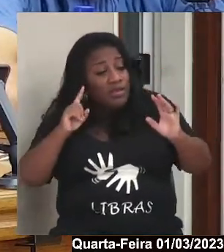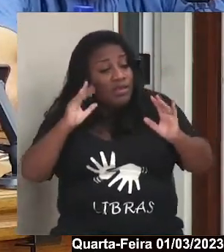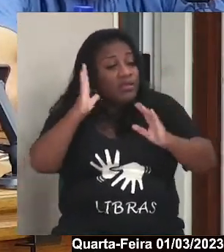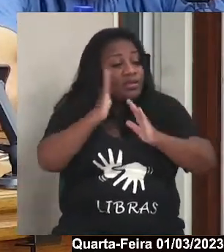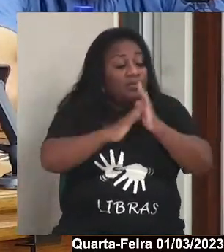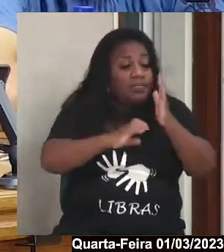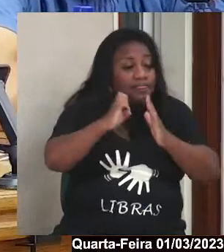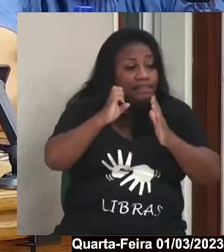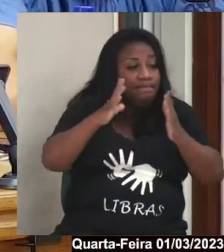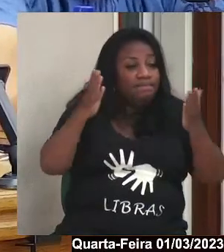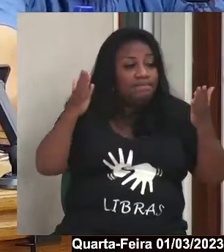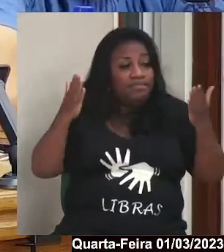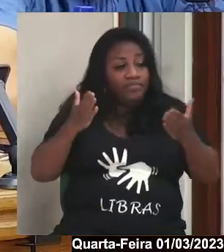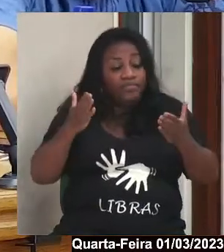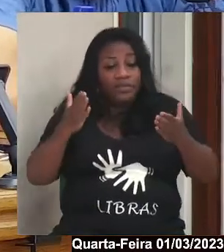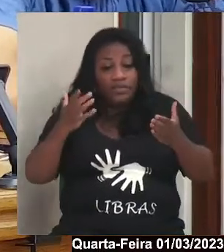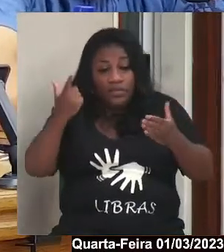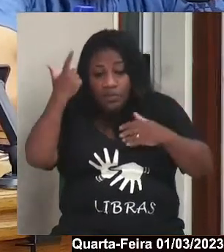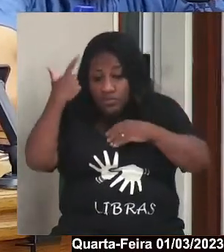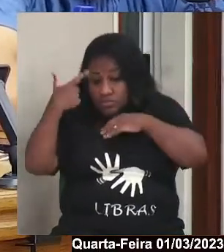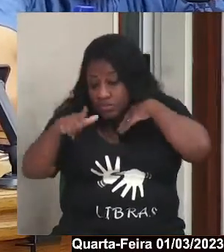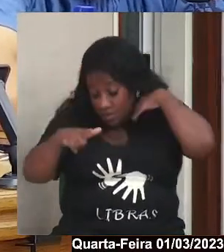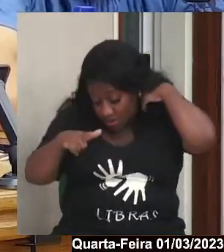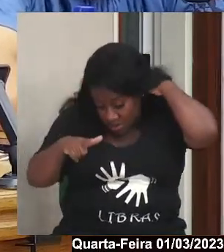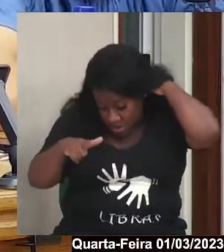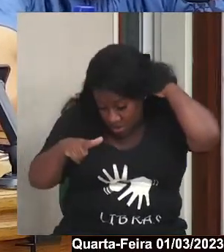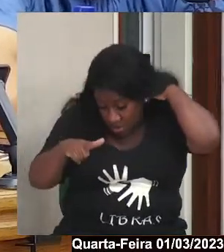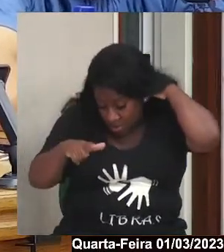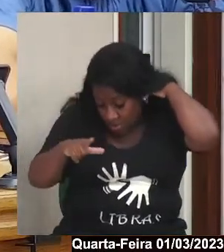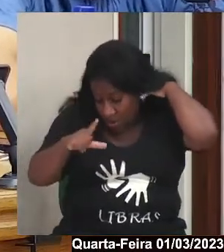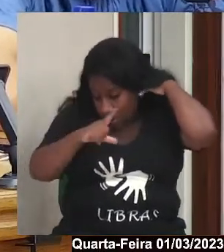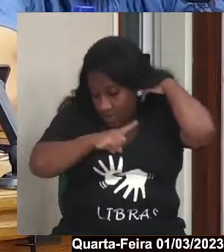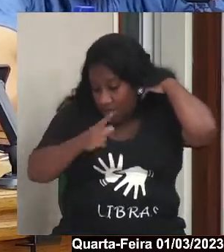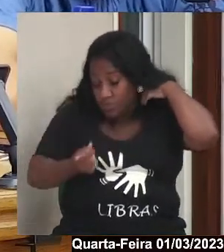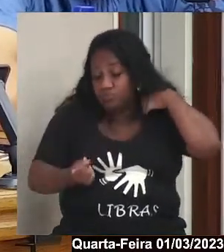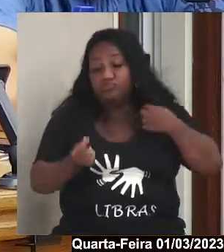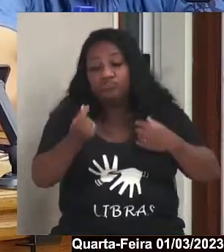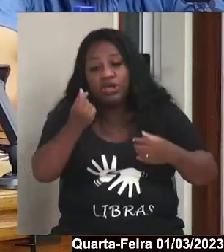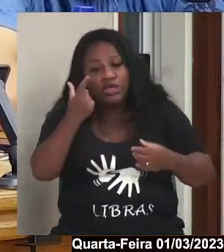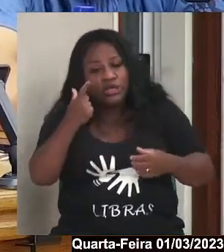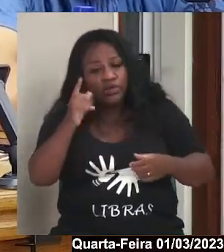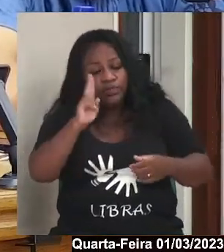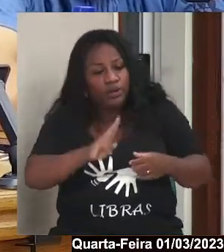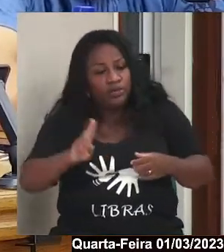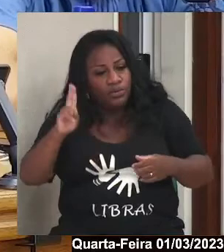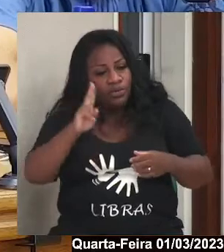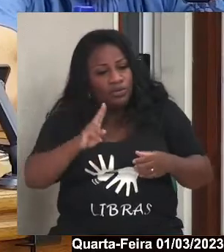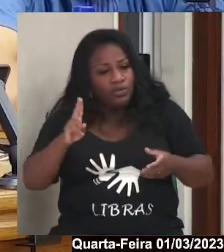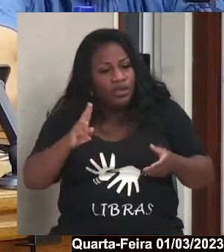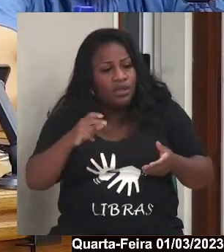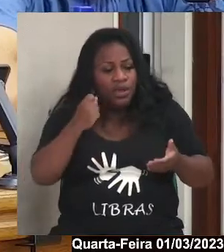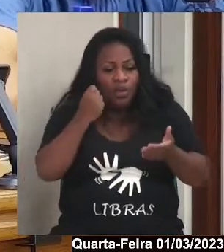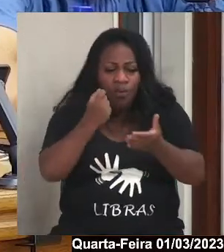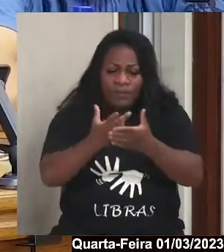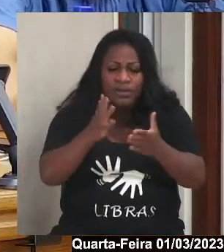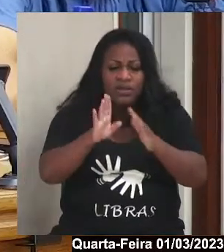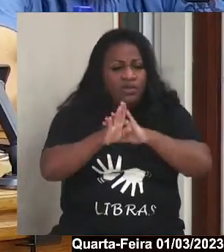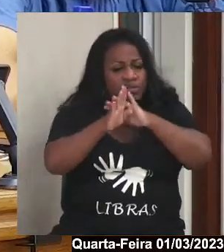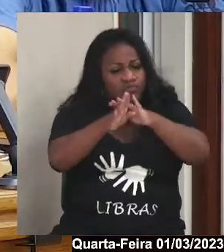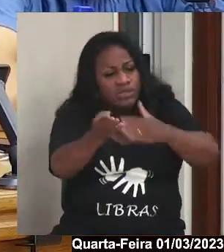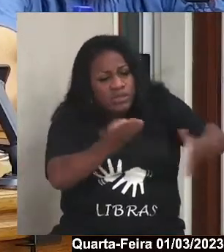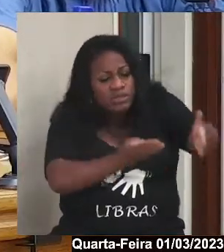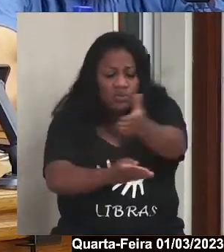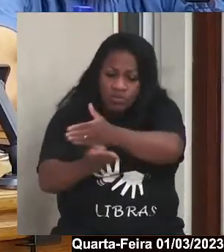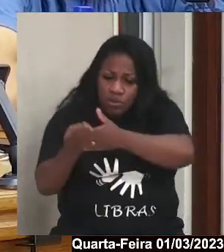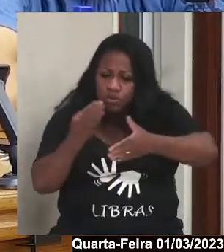as pessoas que ali estavam, que venderam, não conseguiram ganhar um dinheirinho para gastar na própria cidade? Ou para amparar, talvez,